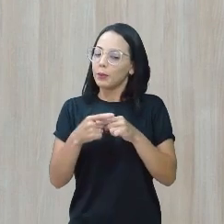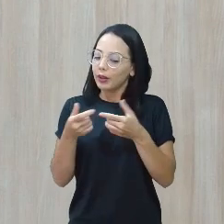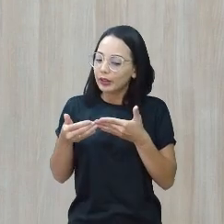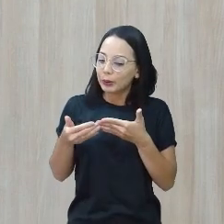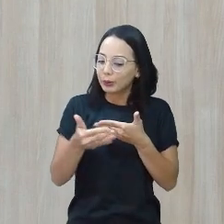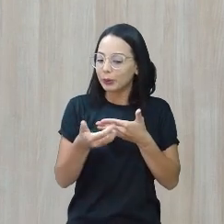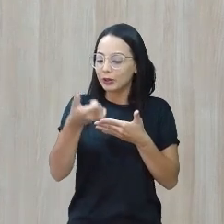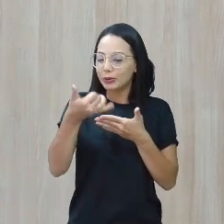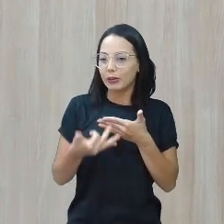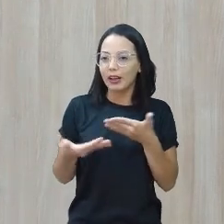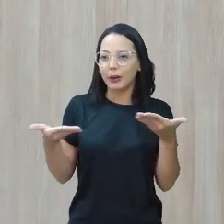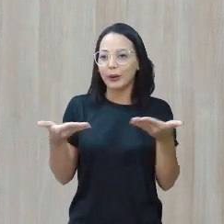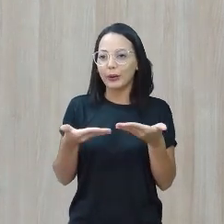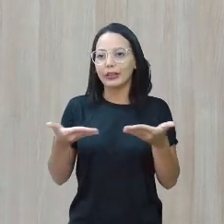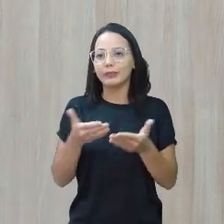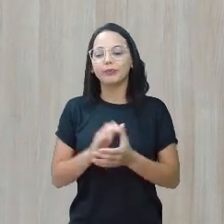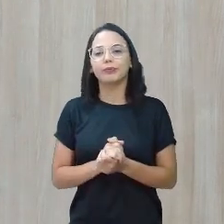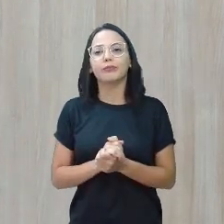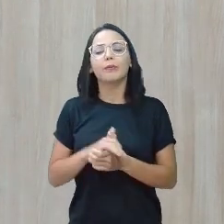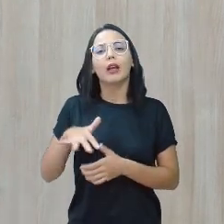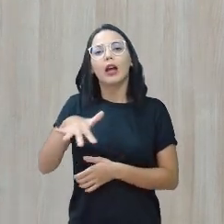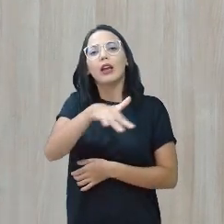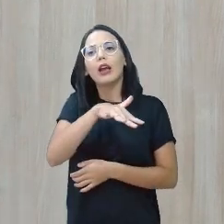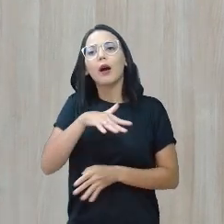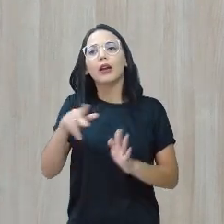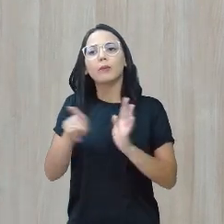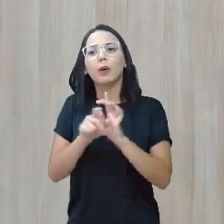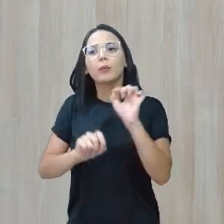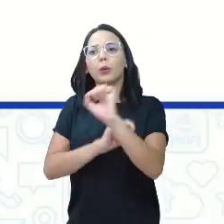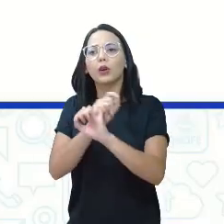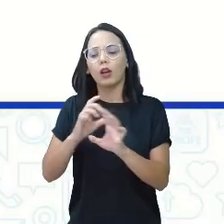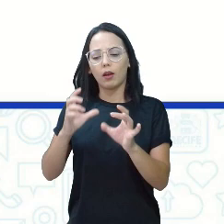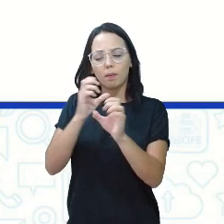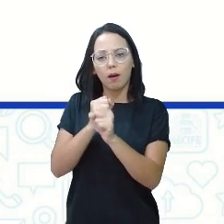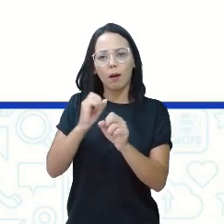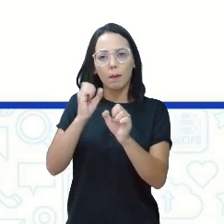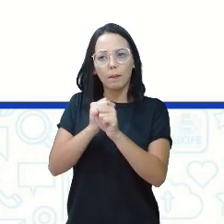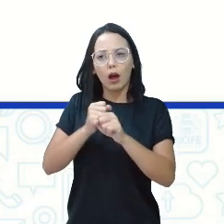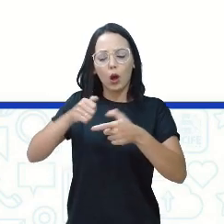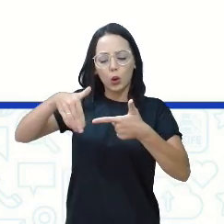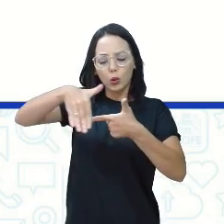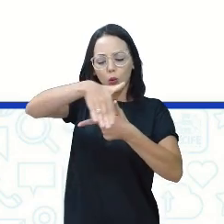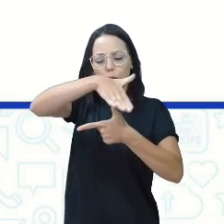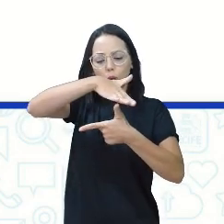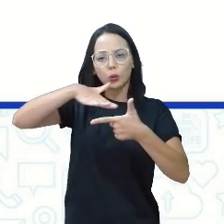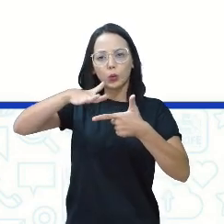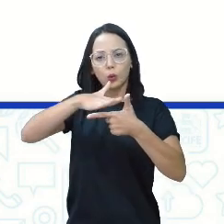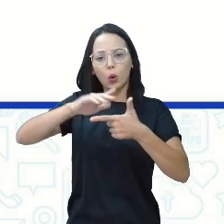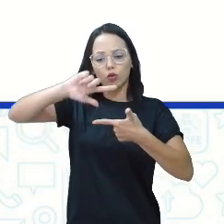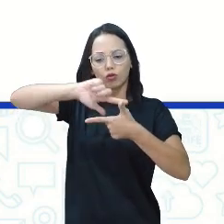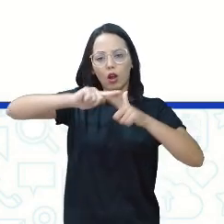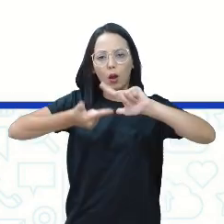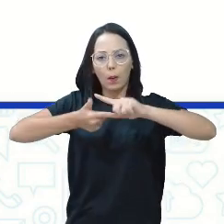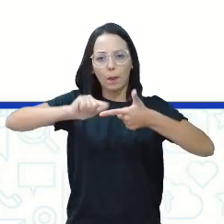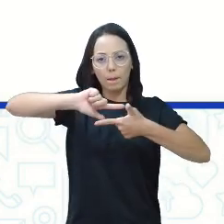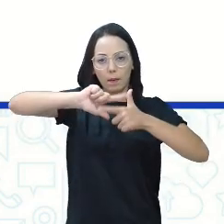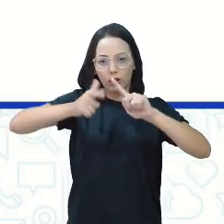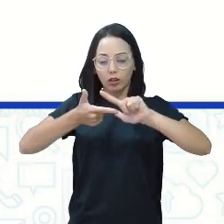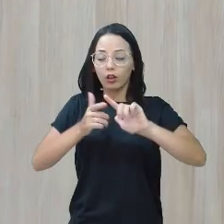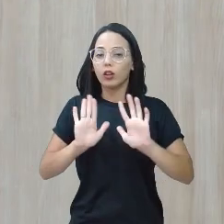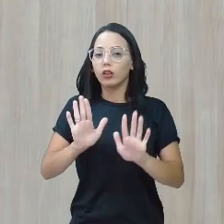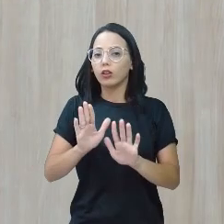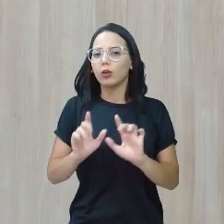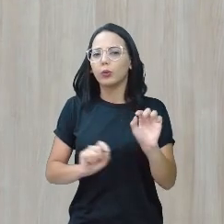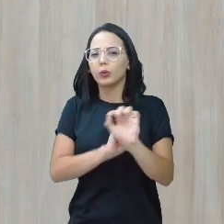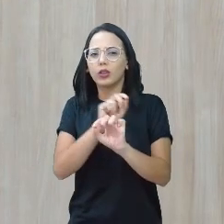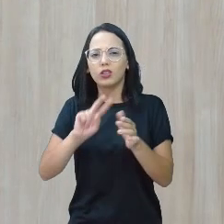nessa parte, tá? A área equivale à medida da superfície de uma figura geométrica. Então, o